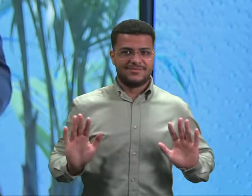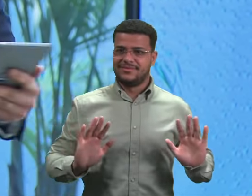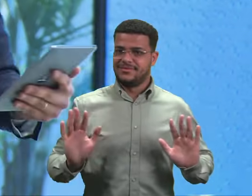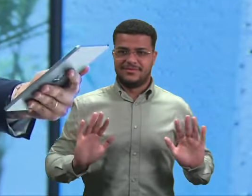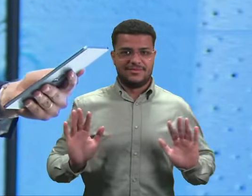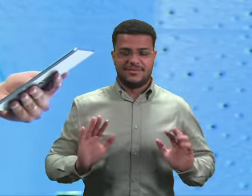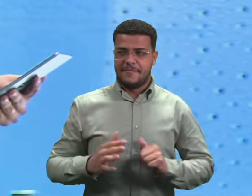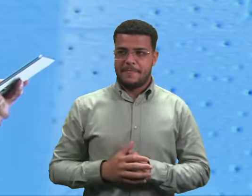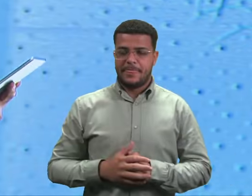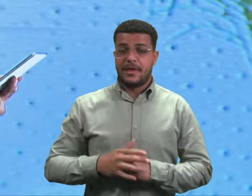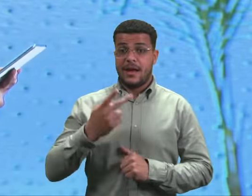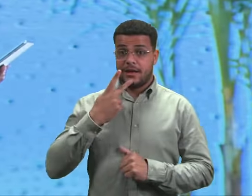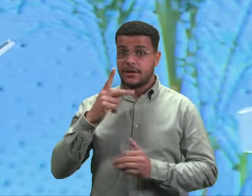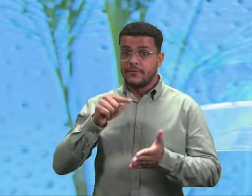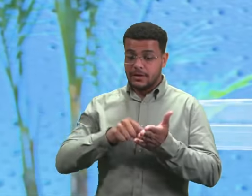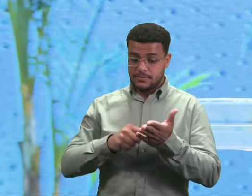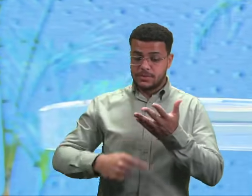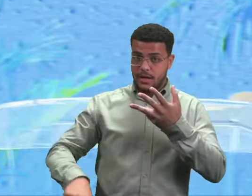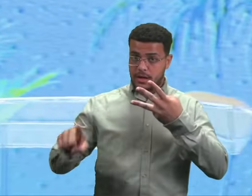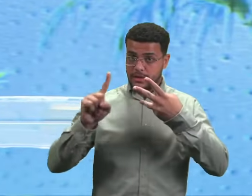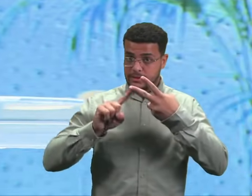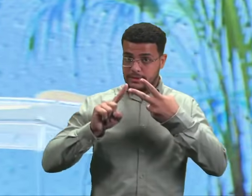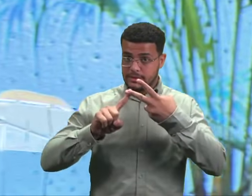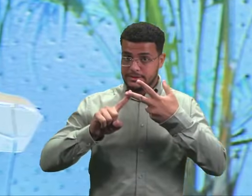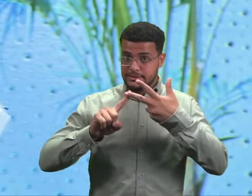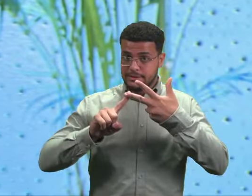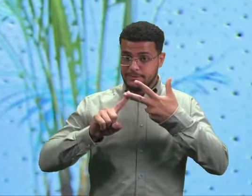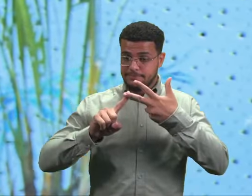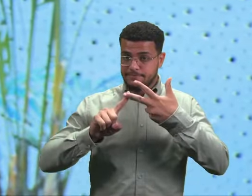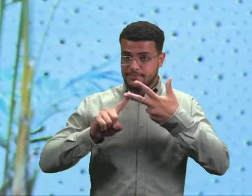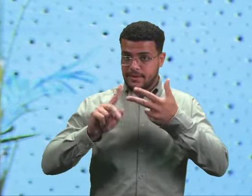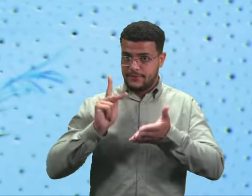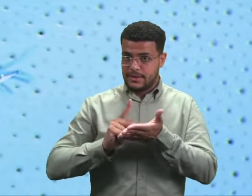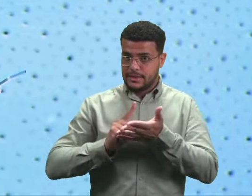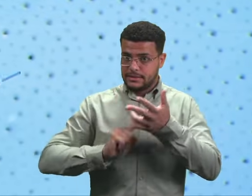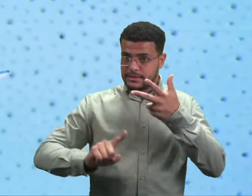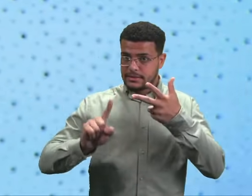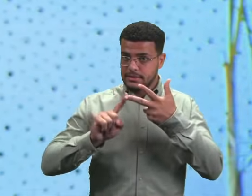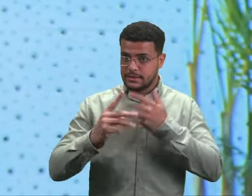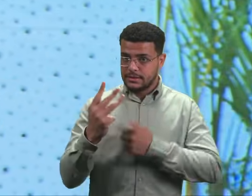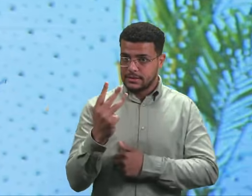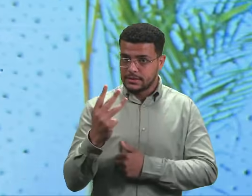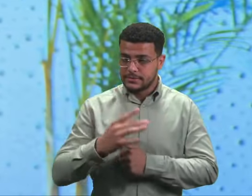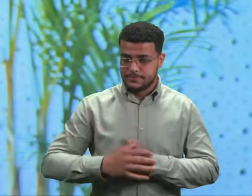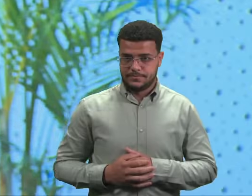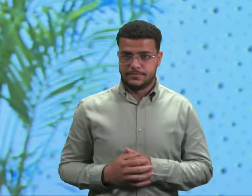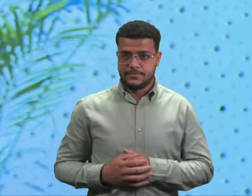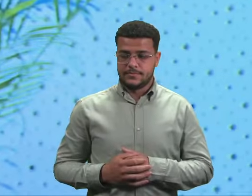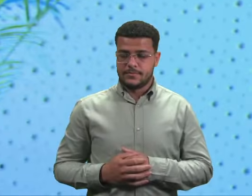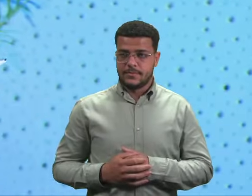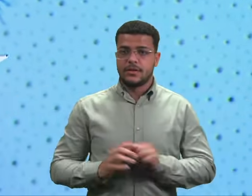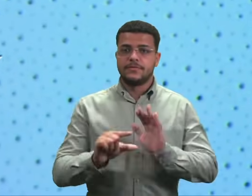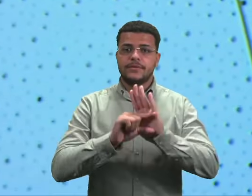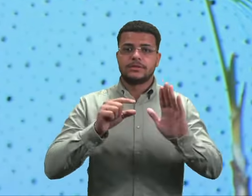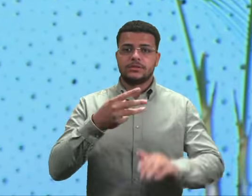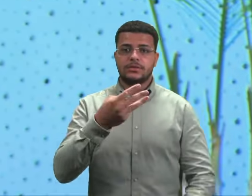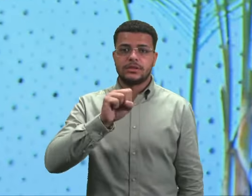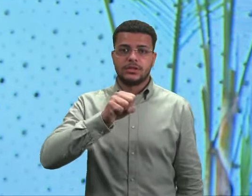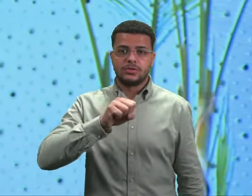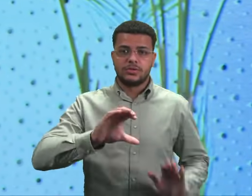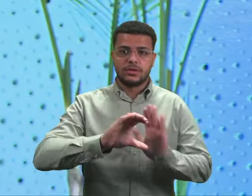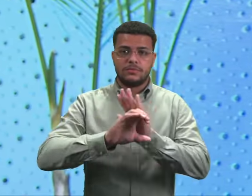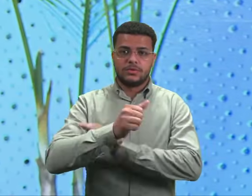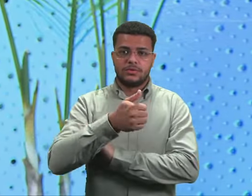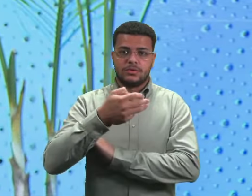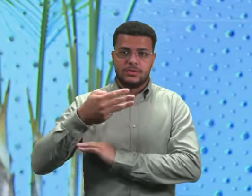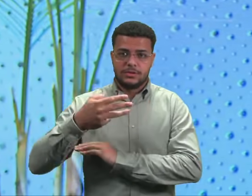nós encontramos a terceira grande verdade. Olha que interessante. Versículo 38 do capítulo 13.